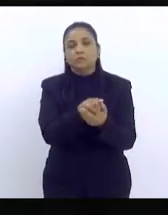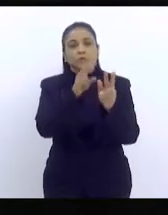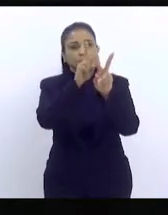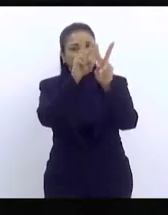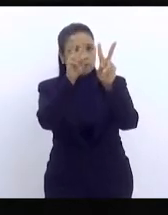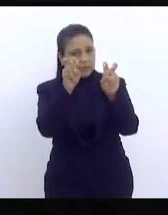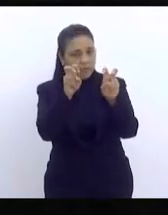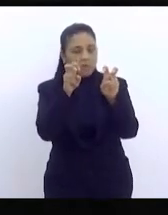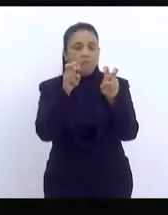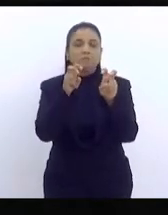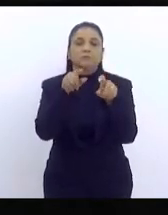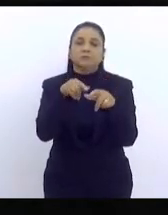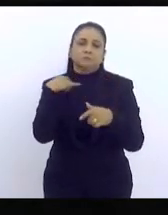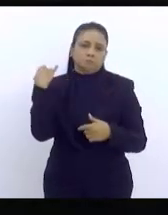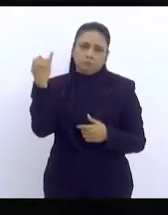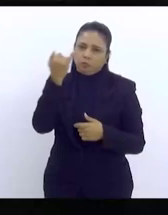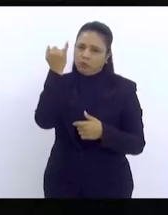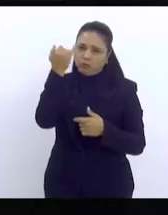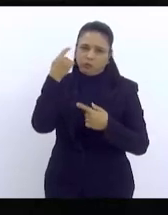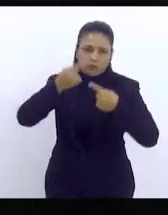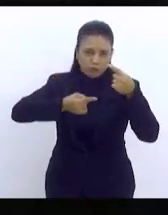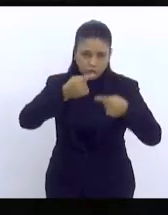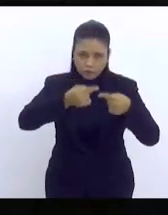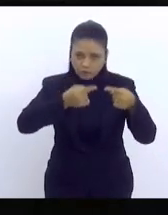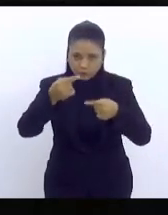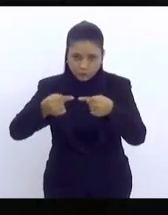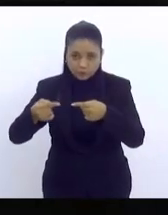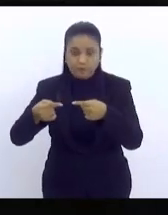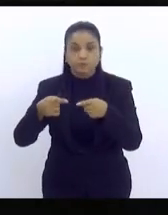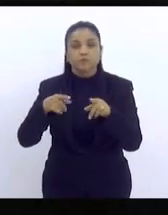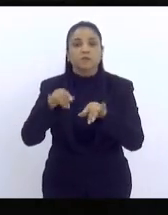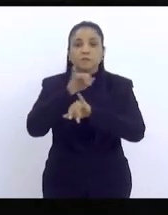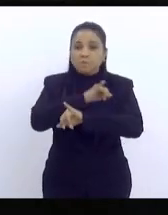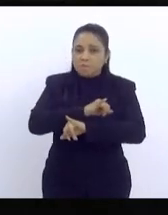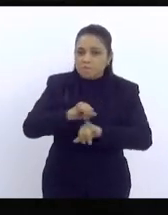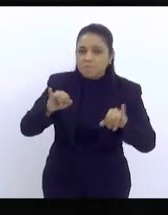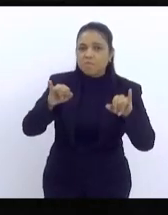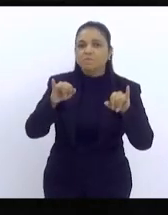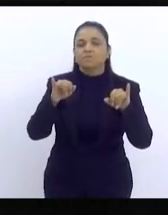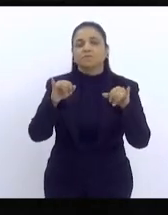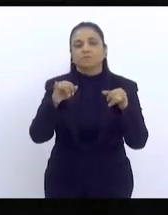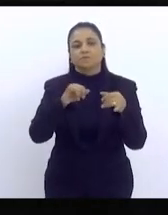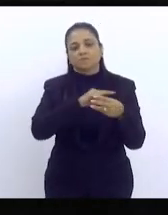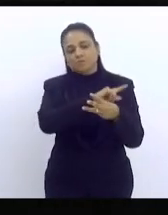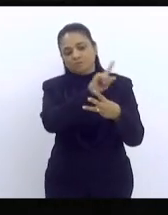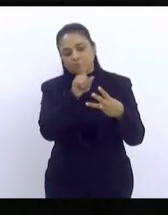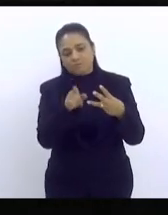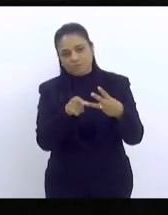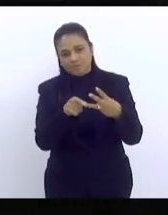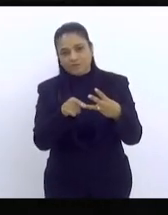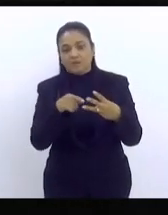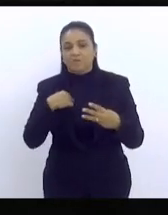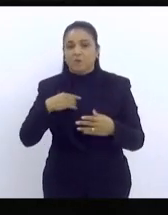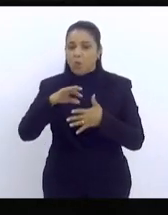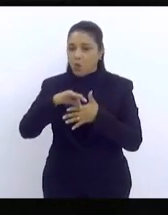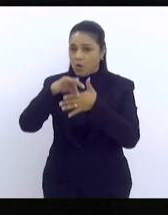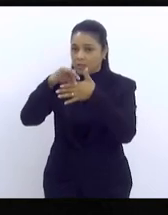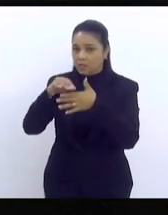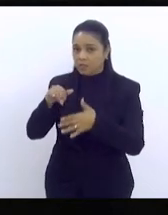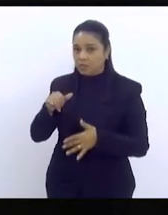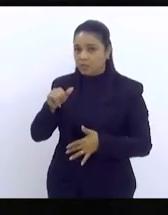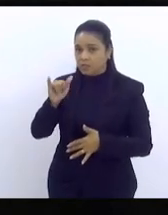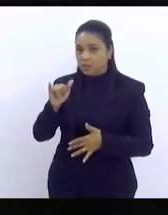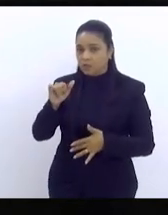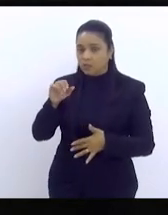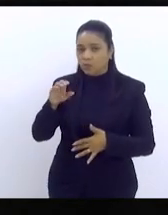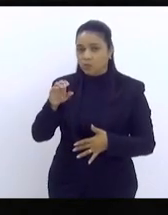tema com grande importância quero aproveitar também para dizer meu líder Yuri que nessa semana